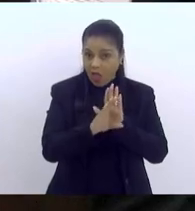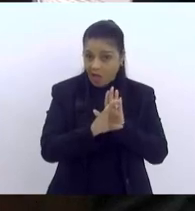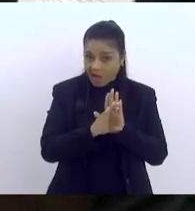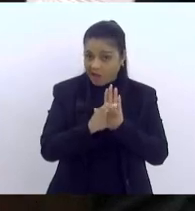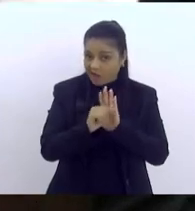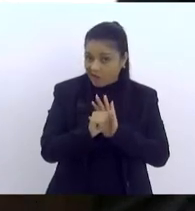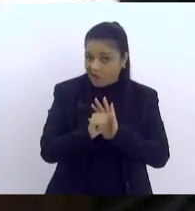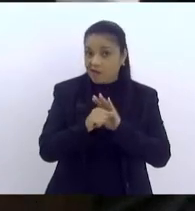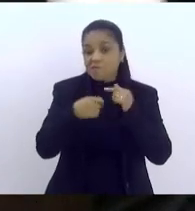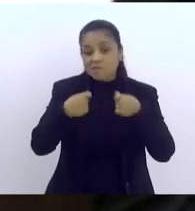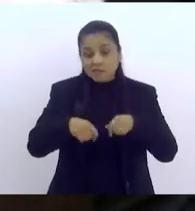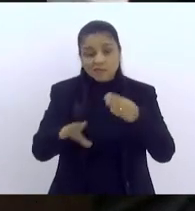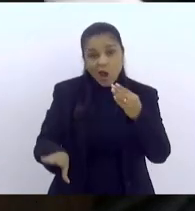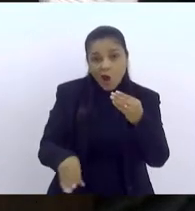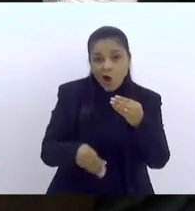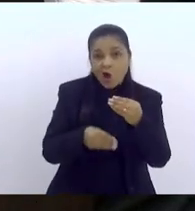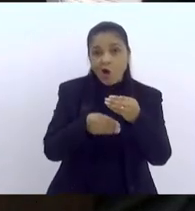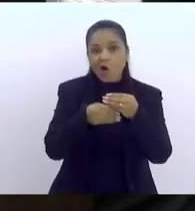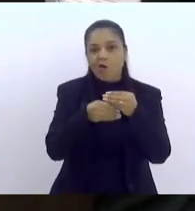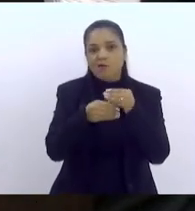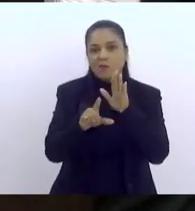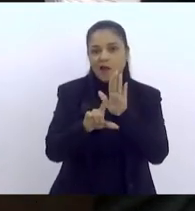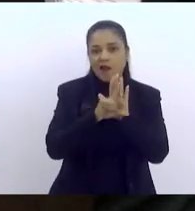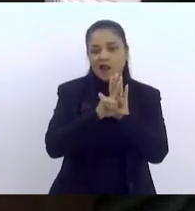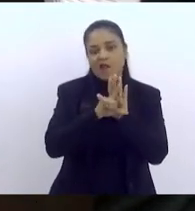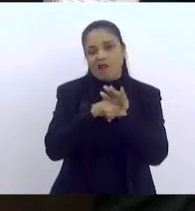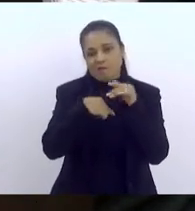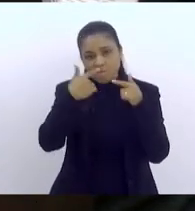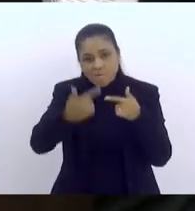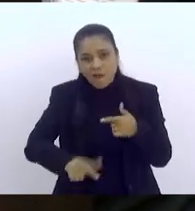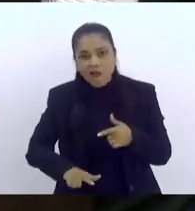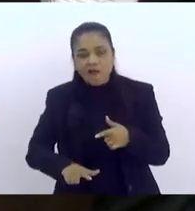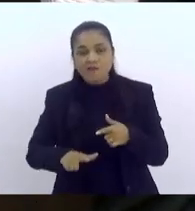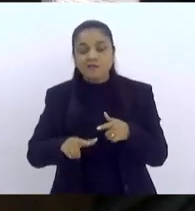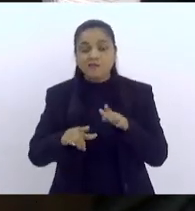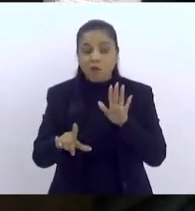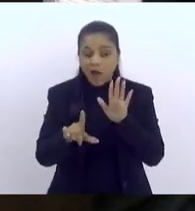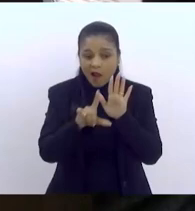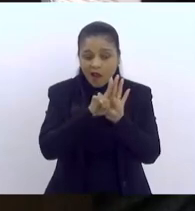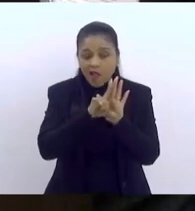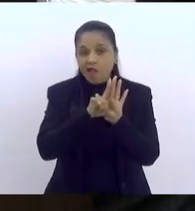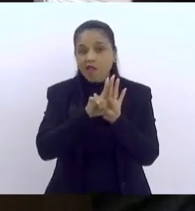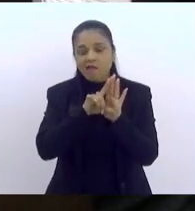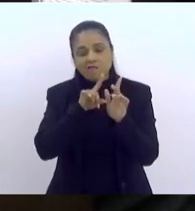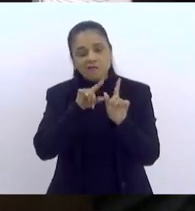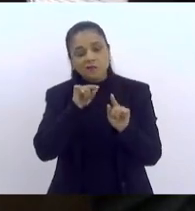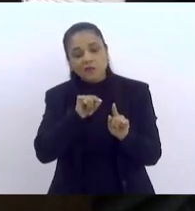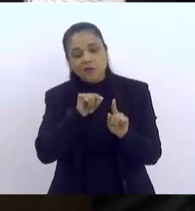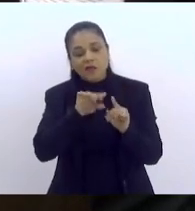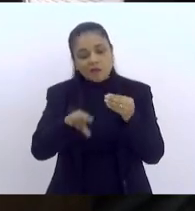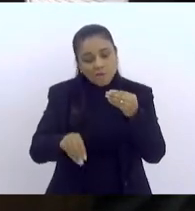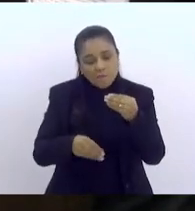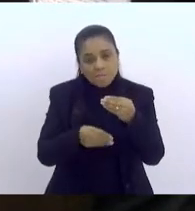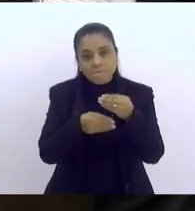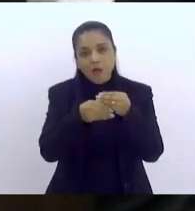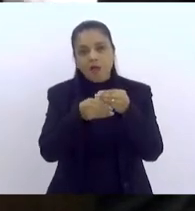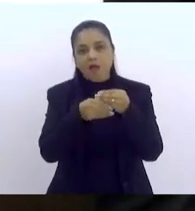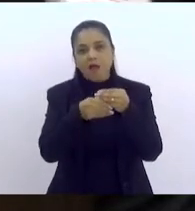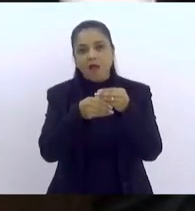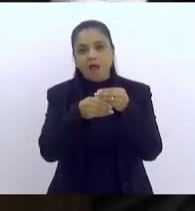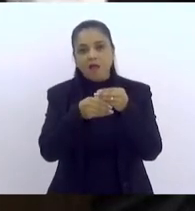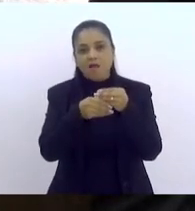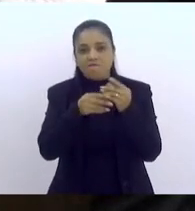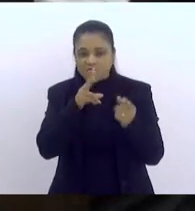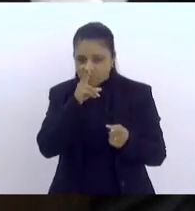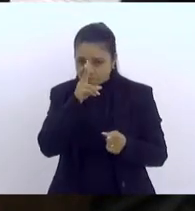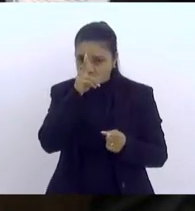sua complementariedade. E nós vemos essa lei como uma lei complementar que ajuda no